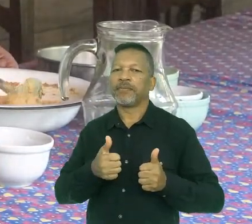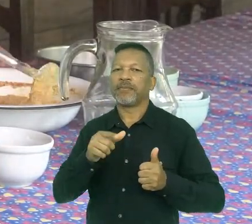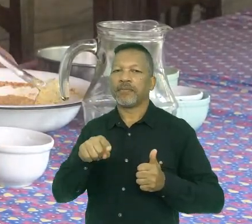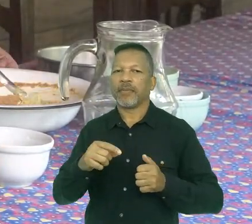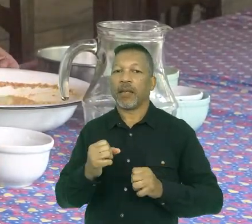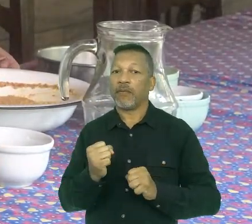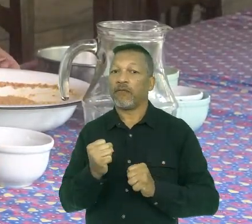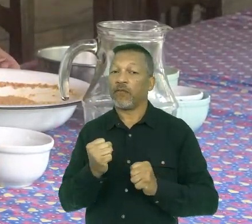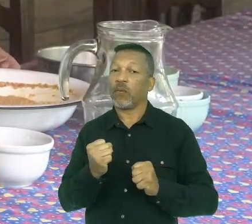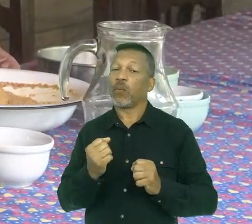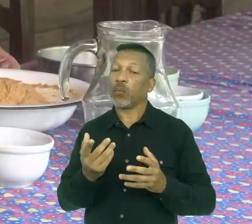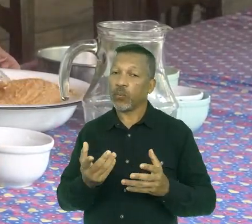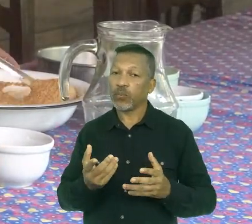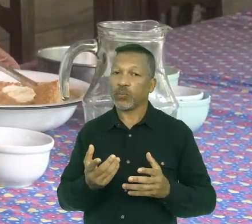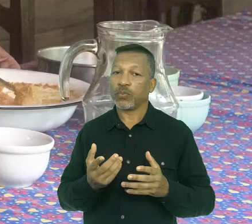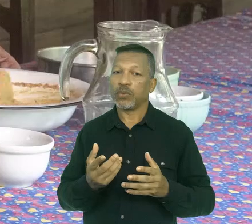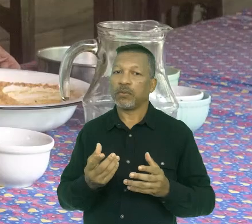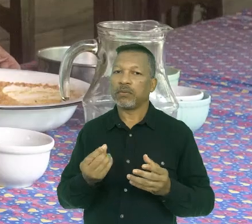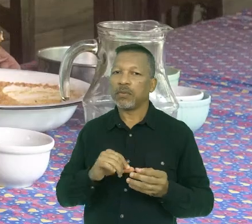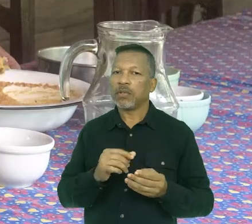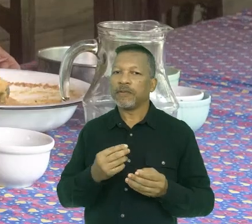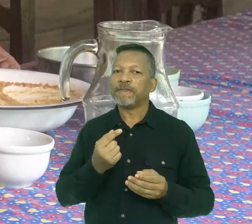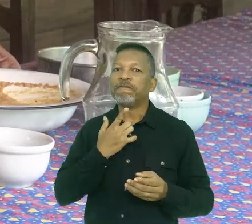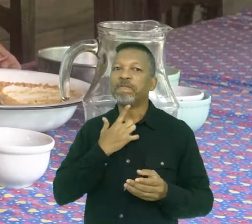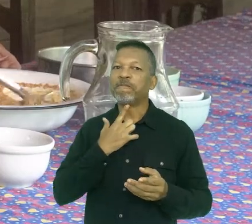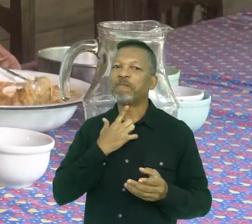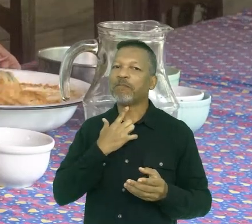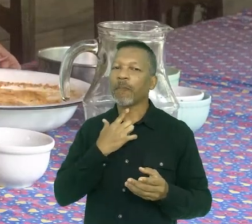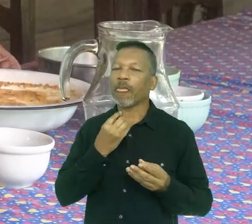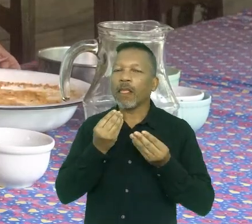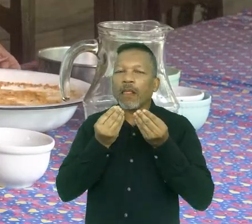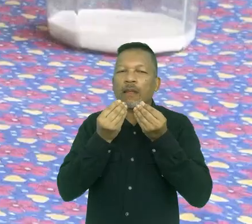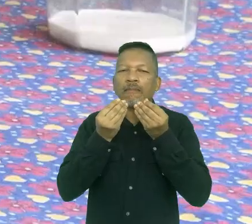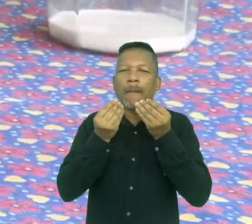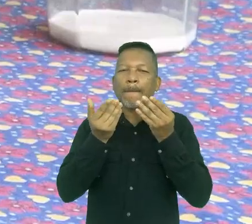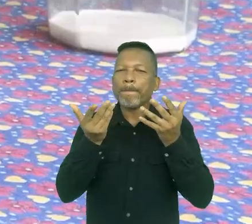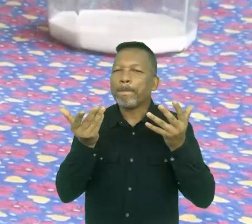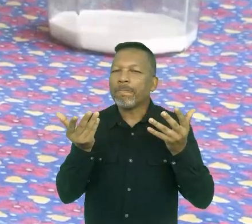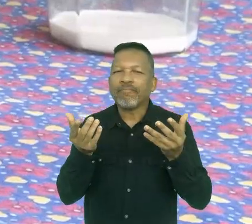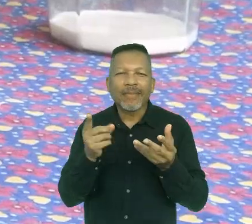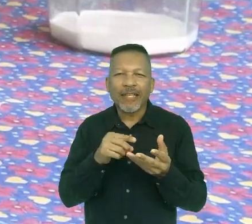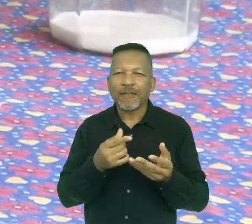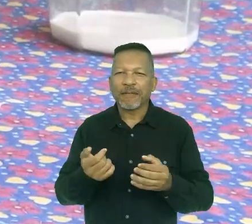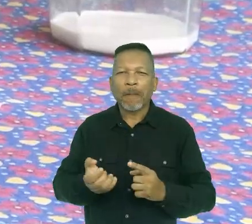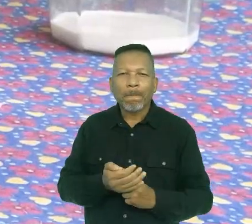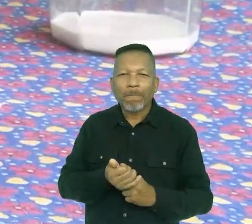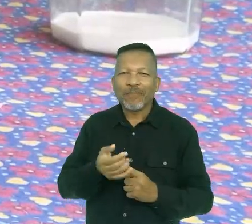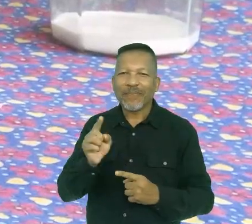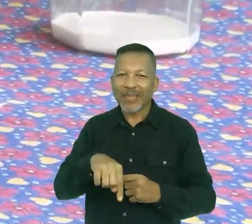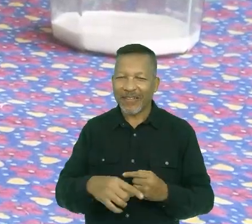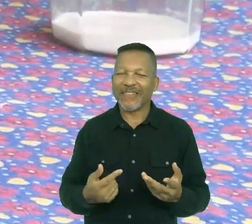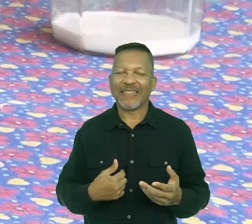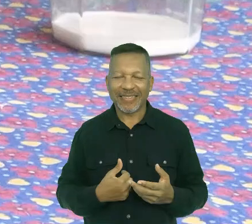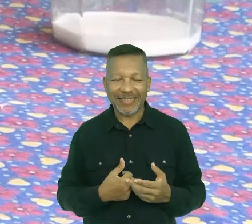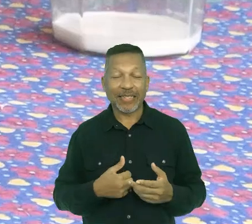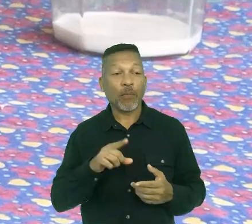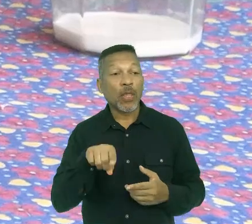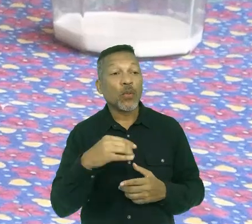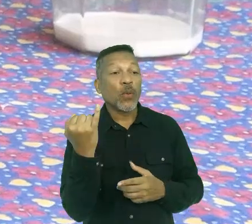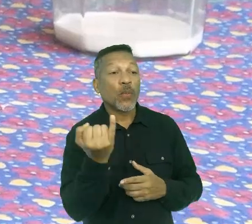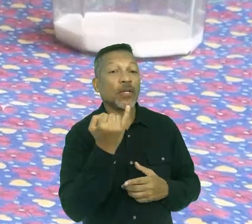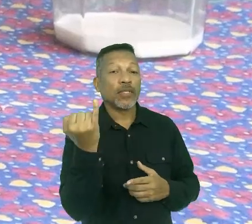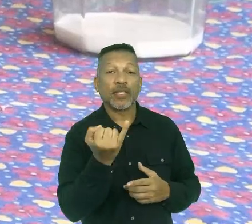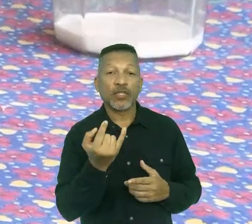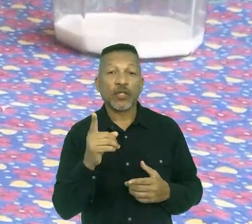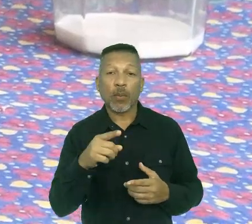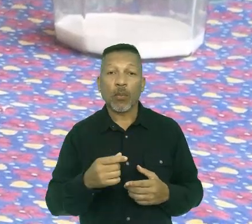mais... Já deu mais vontade, né? Já deu água na boca na hora que colocou esse amendoim aí. O importante de não